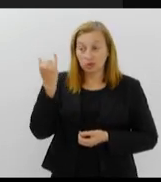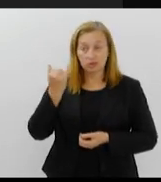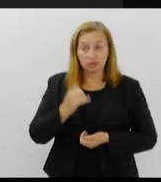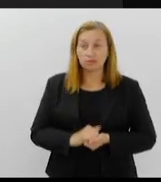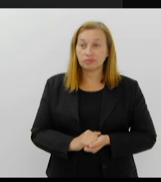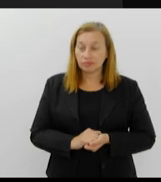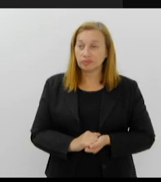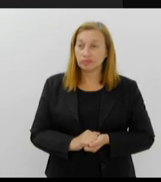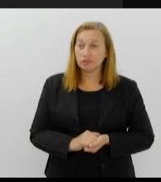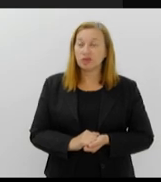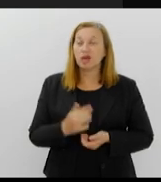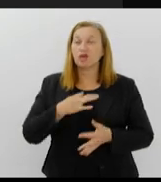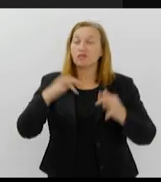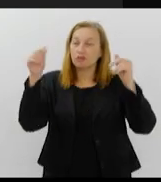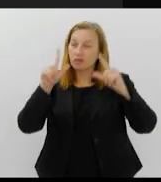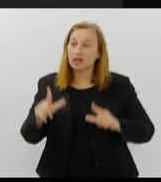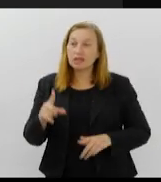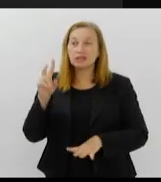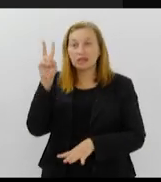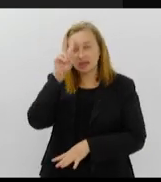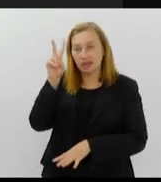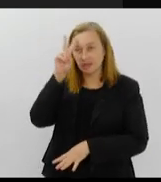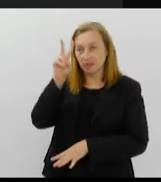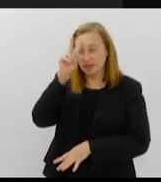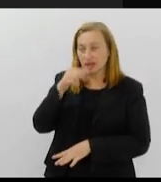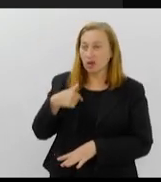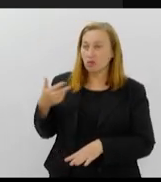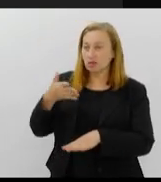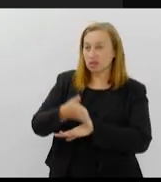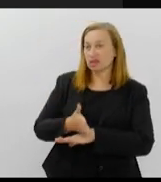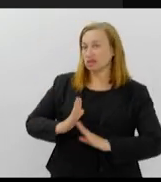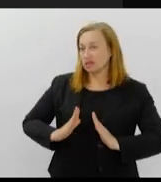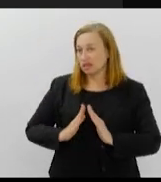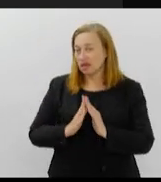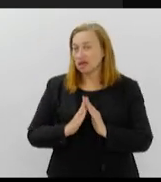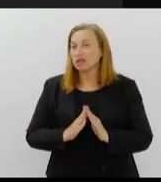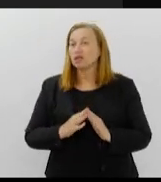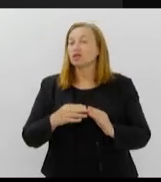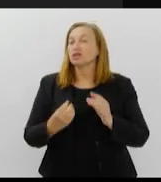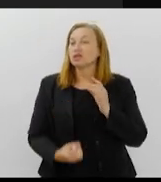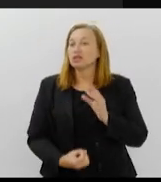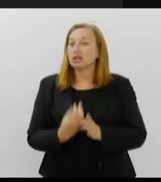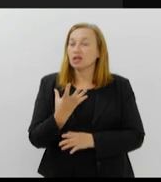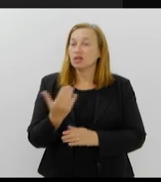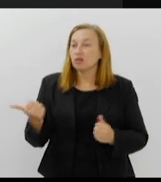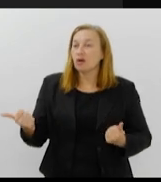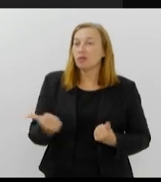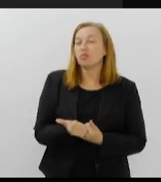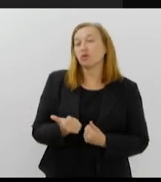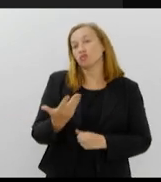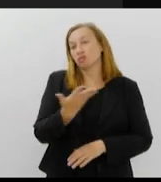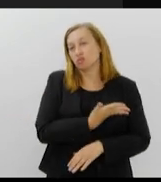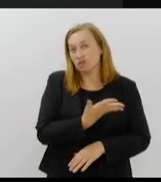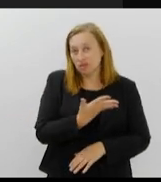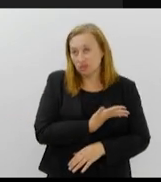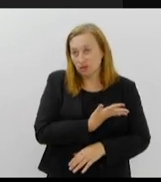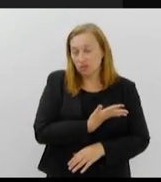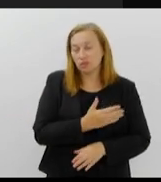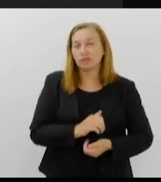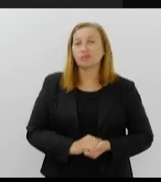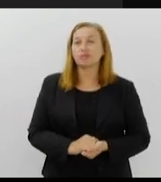eu fico muito feliz de lembrar que, assim que entrei nessa casa, construí, e com o apoio dos meus colegas,